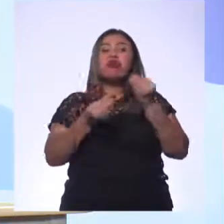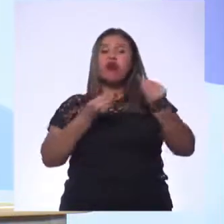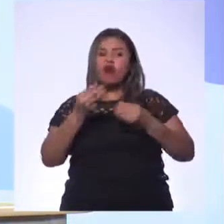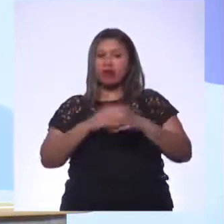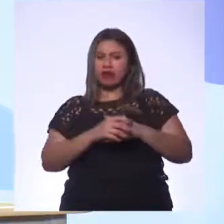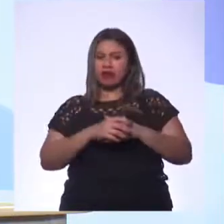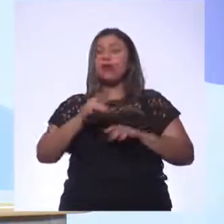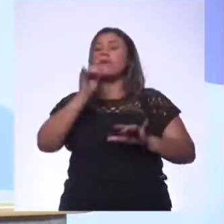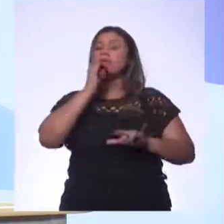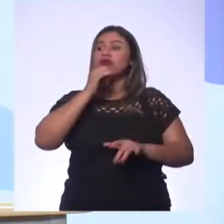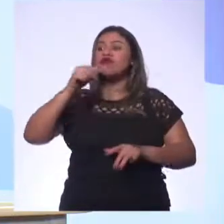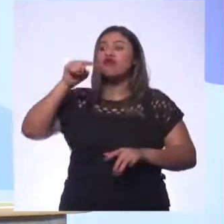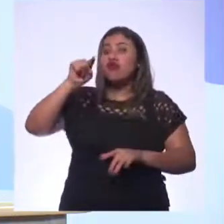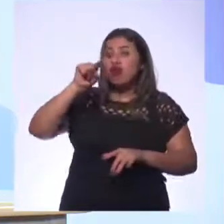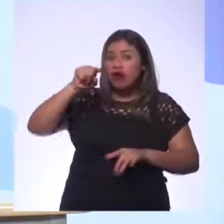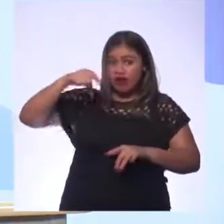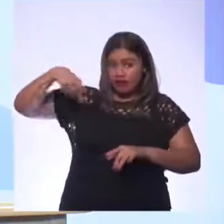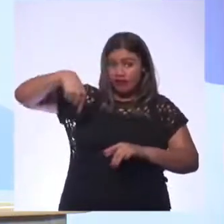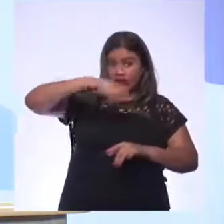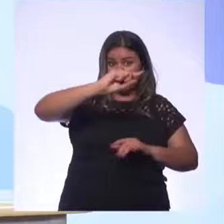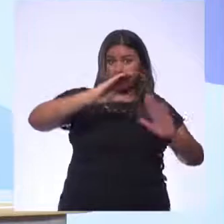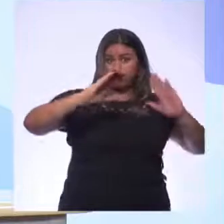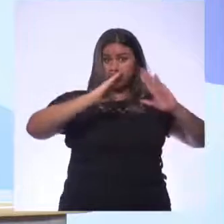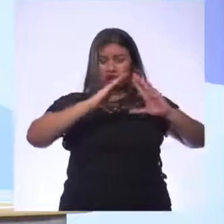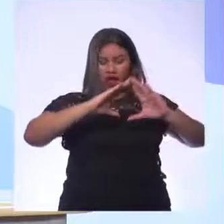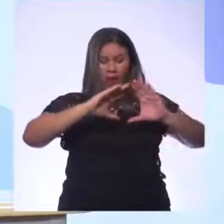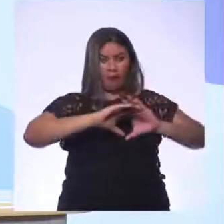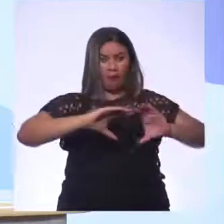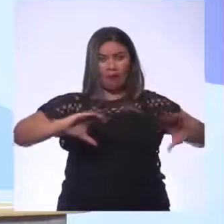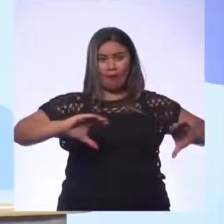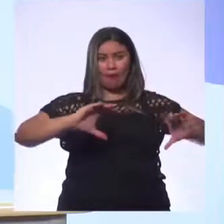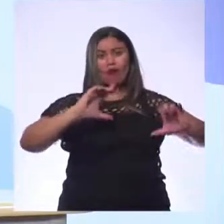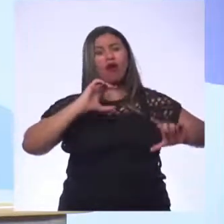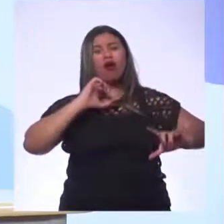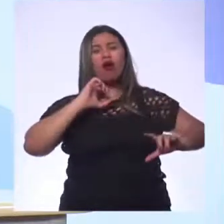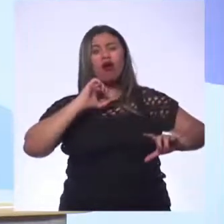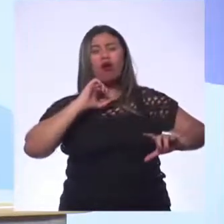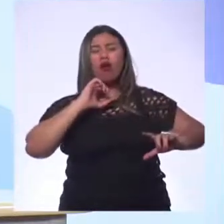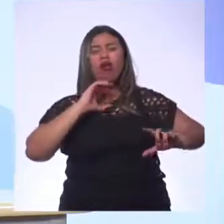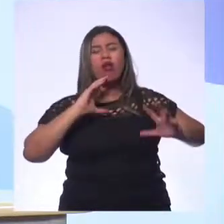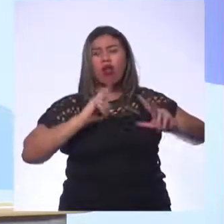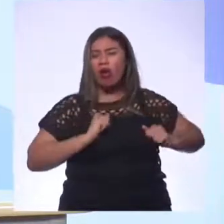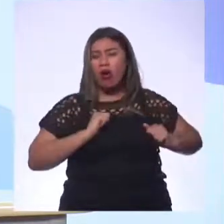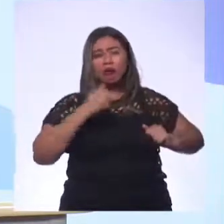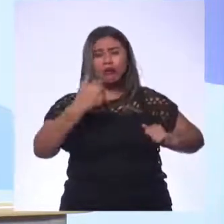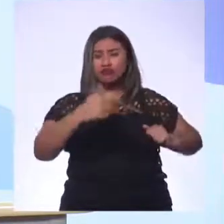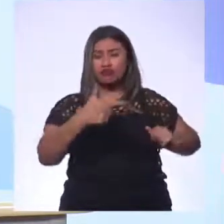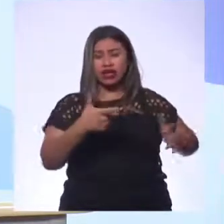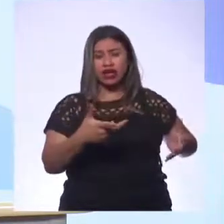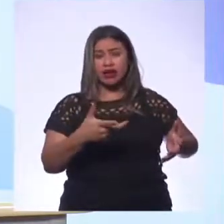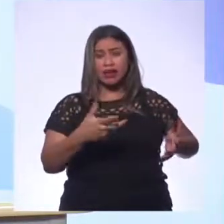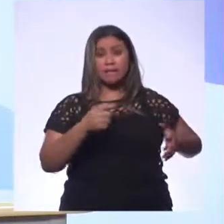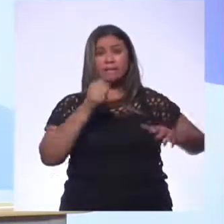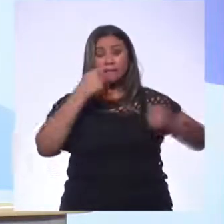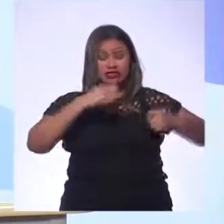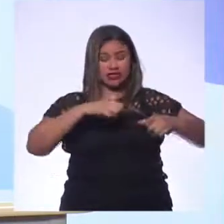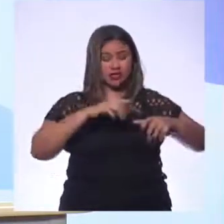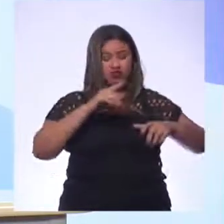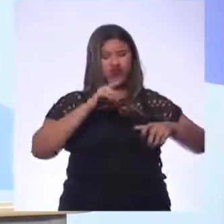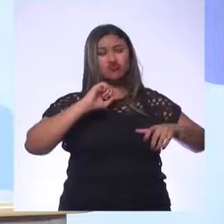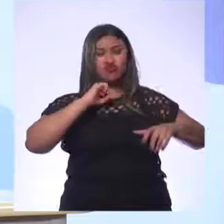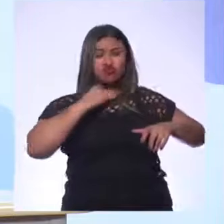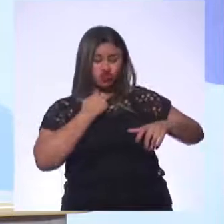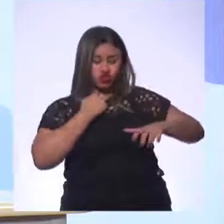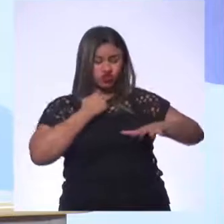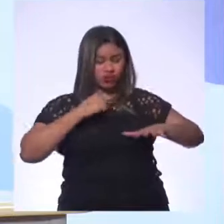já foi em algum bairro em que não tem saneamento básico, né? E você tem que passar pular um esgoto para você